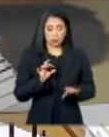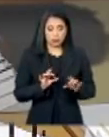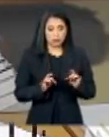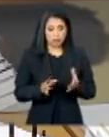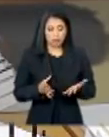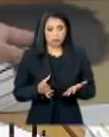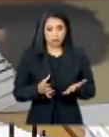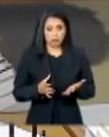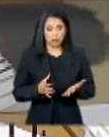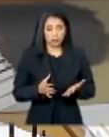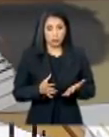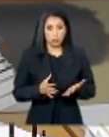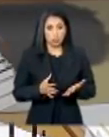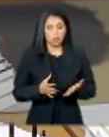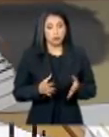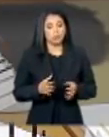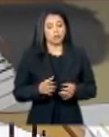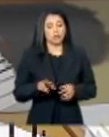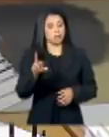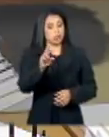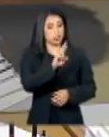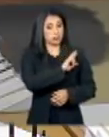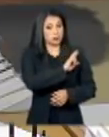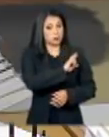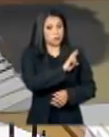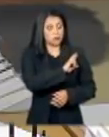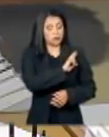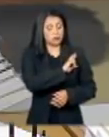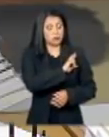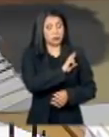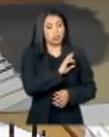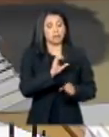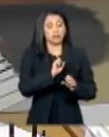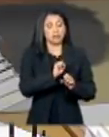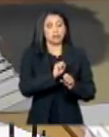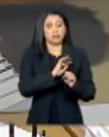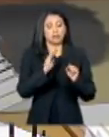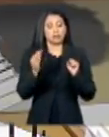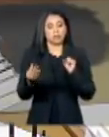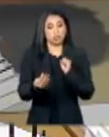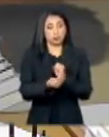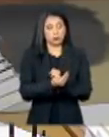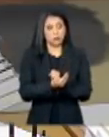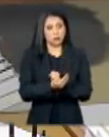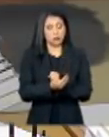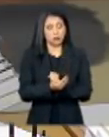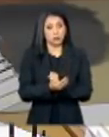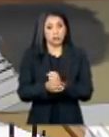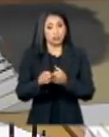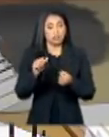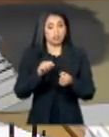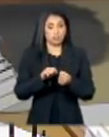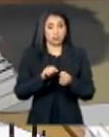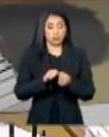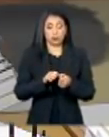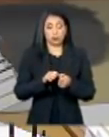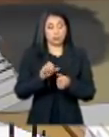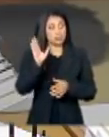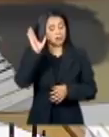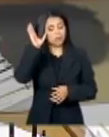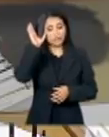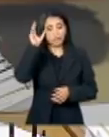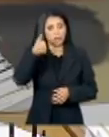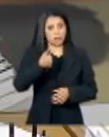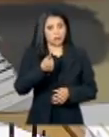supremo para pronunciar-se como que é sobre algo que não foi decidido pela